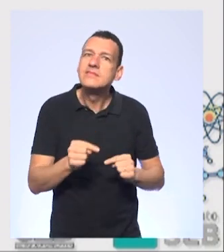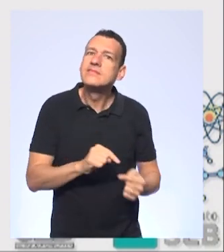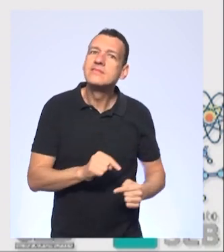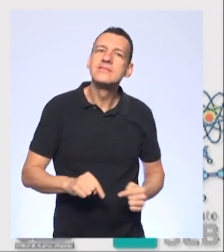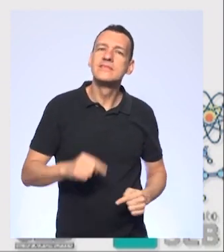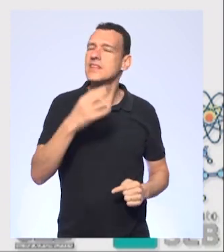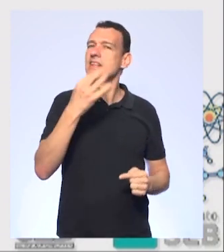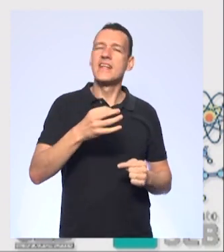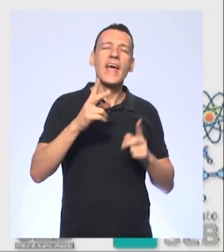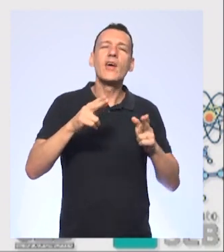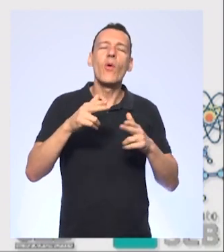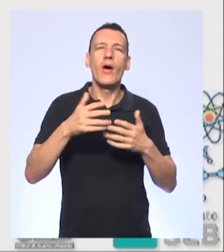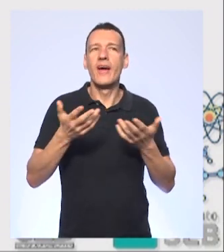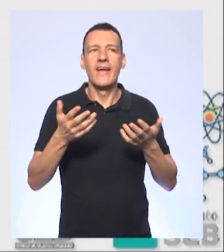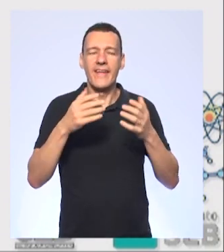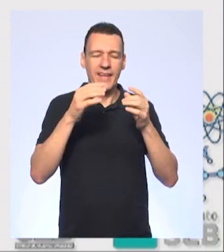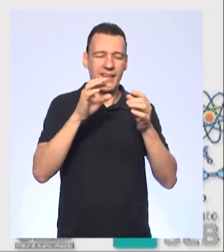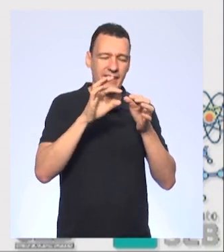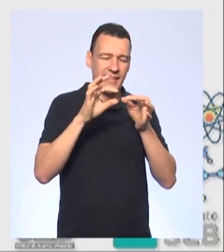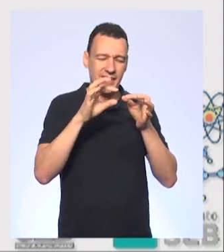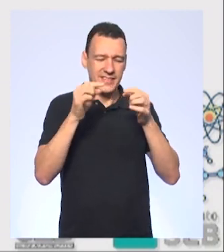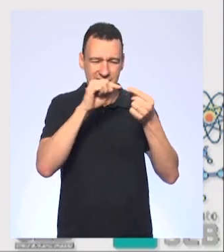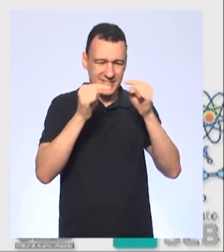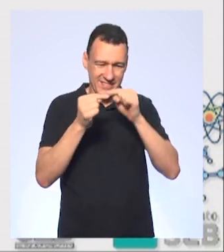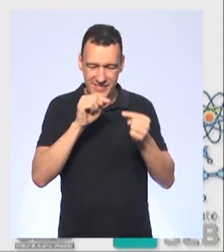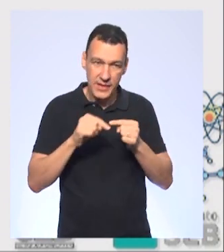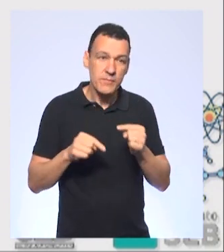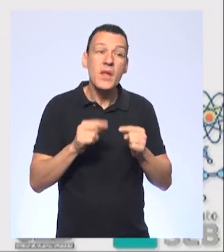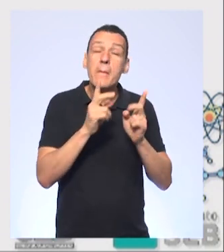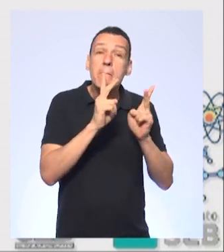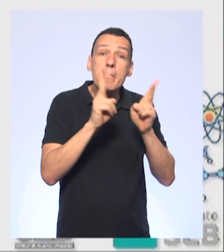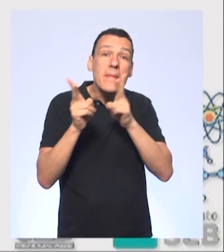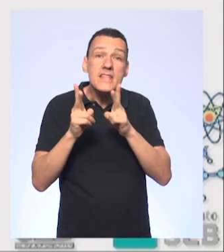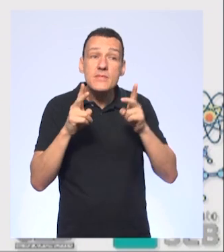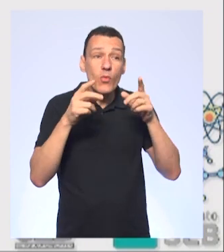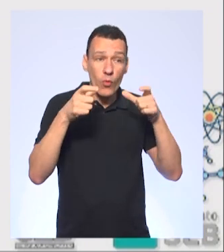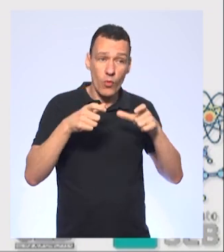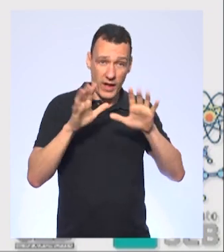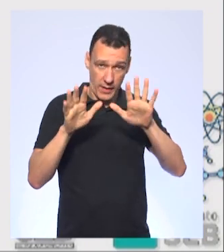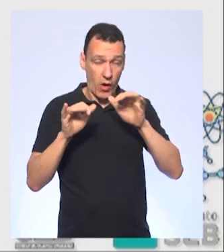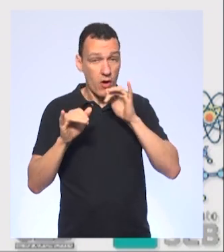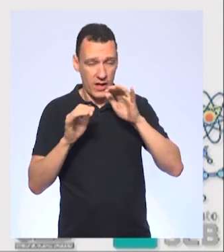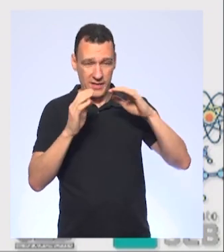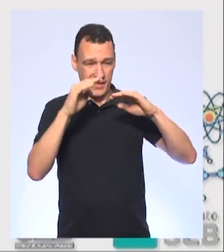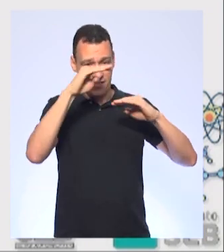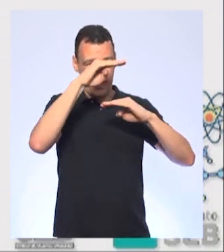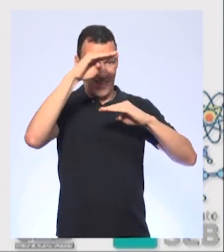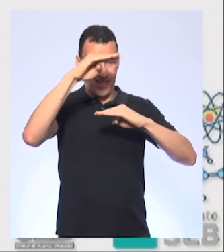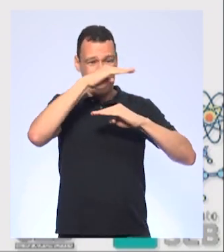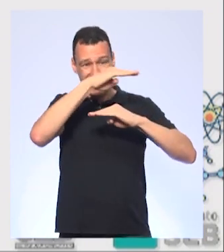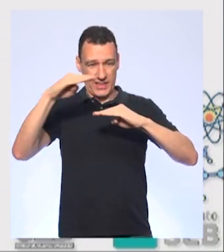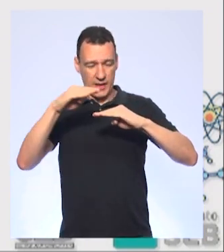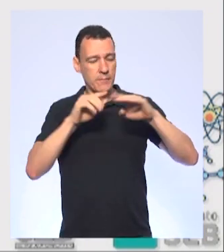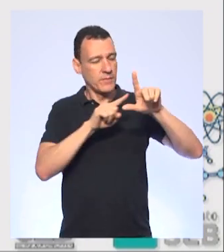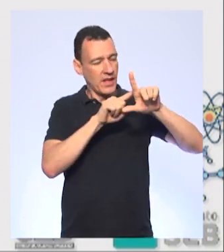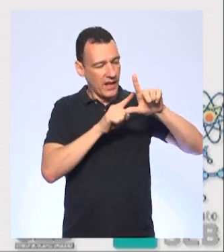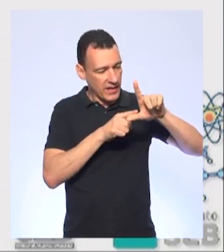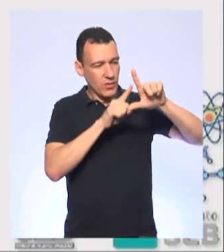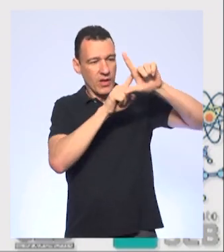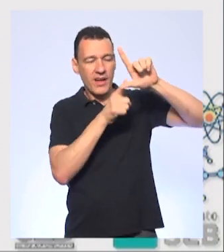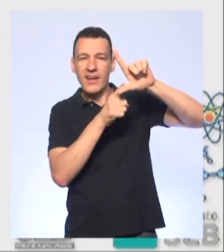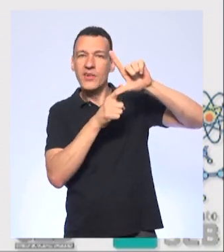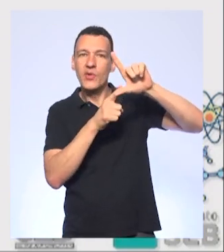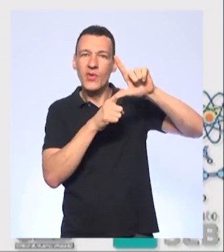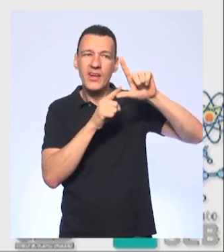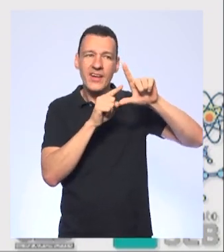entre aspas, que ocupam a mesma posição. Observe. Esses dois ângulos destacados na tela, o ângulo do vértice B e o